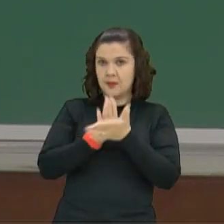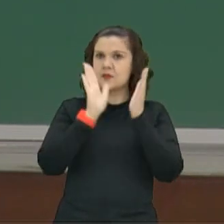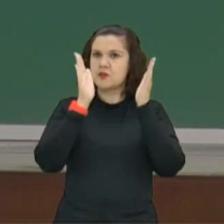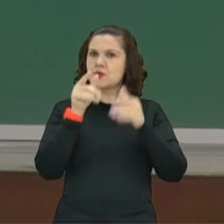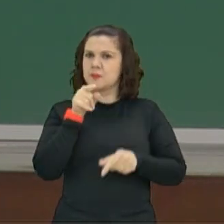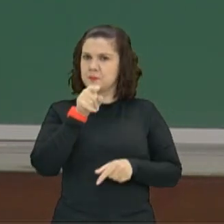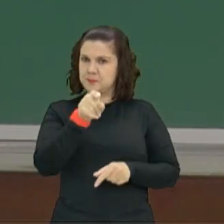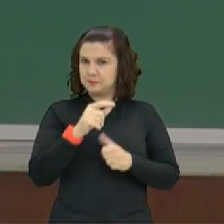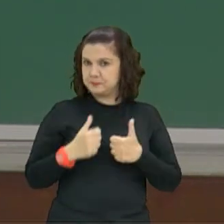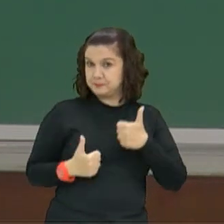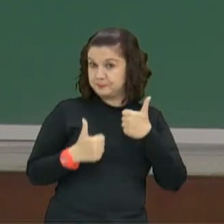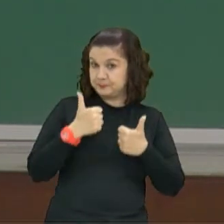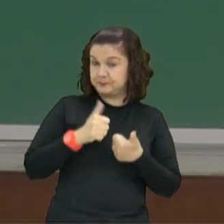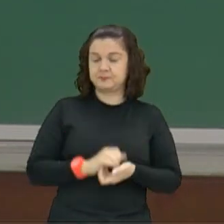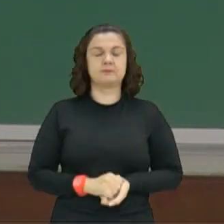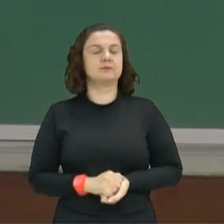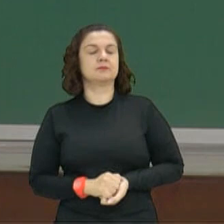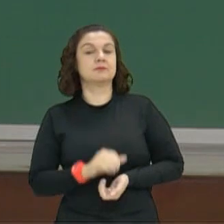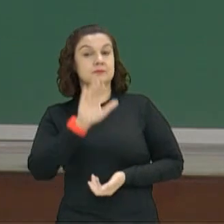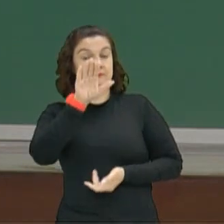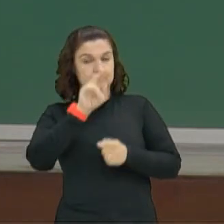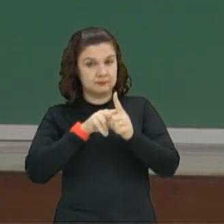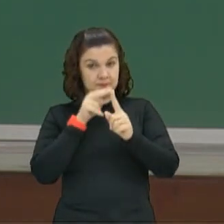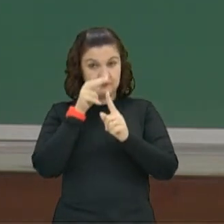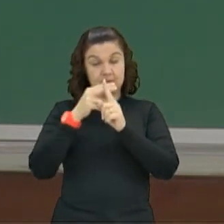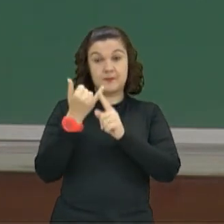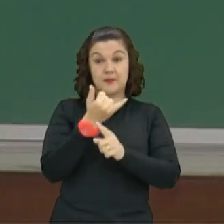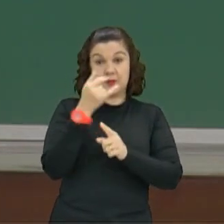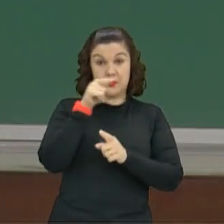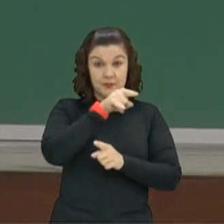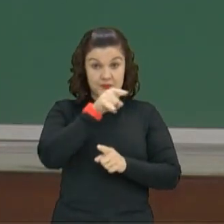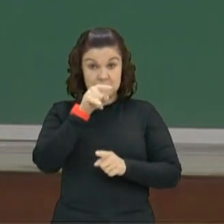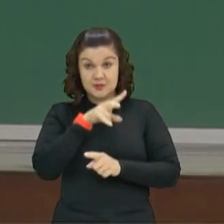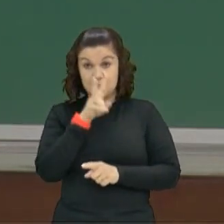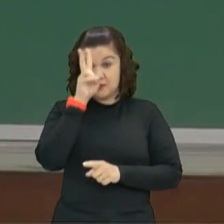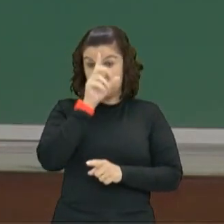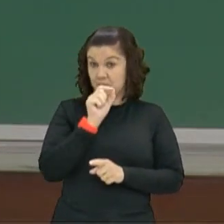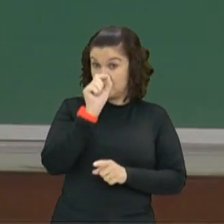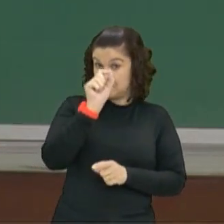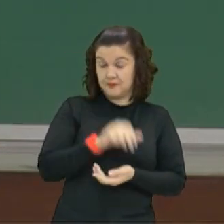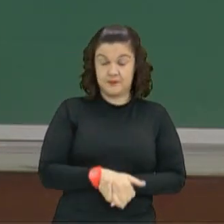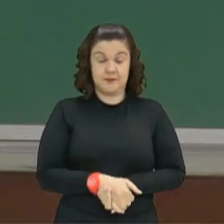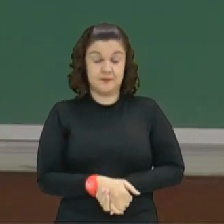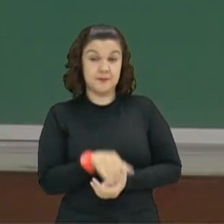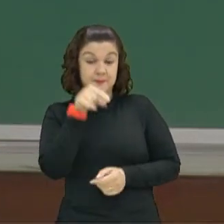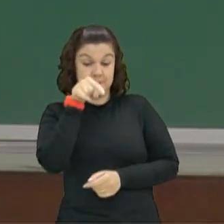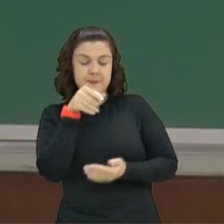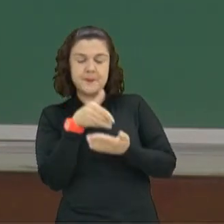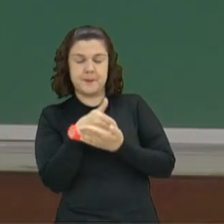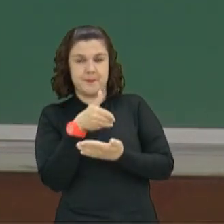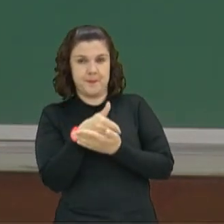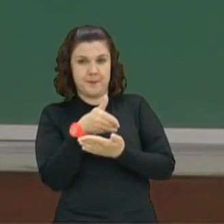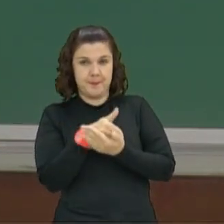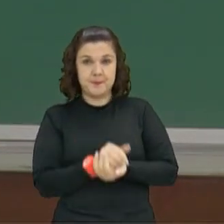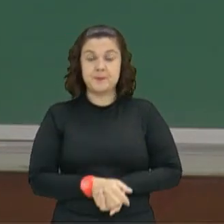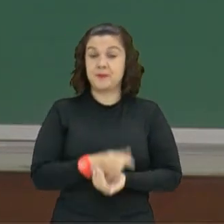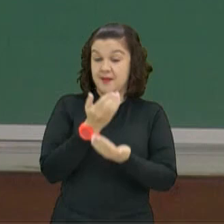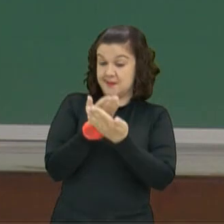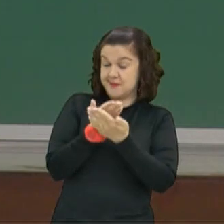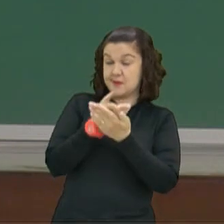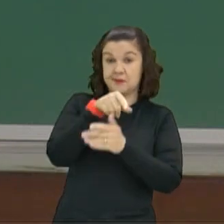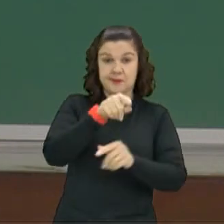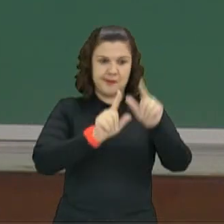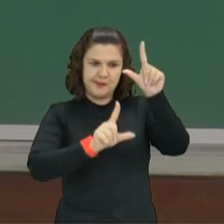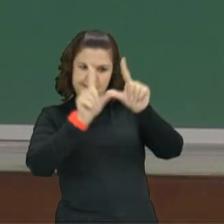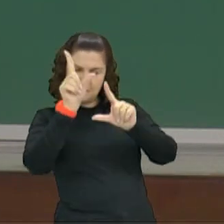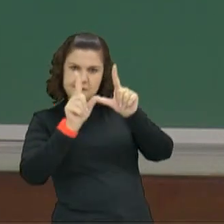para você. Beleza? Outra coisa que é muito importante é o seguinte, essas aulas aqui, tá, na TV,